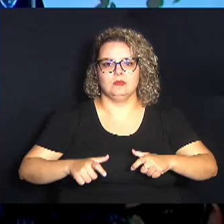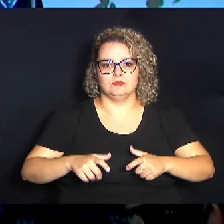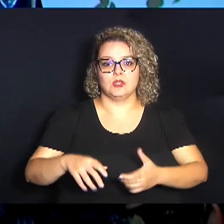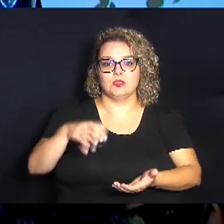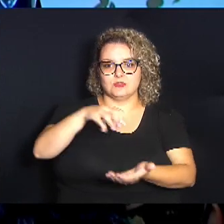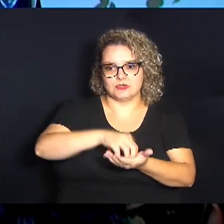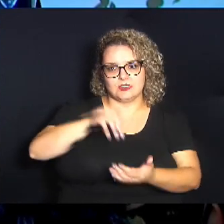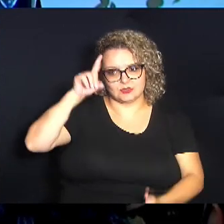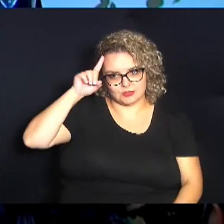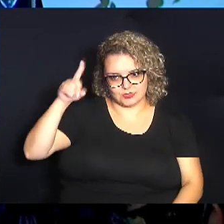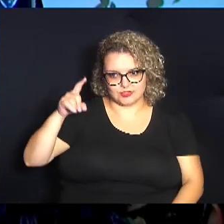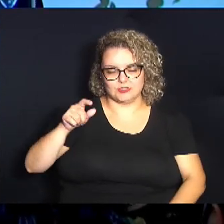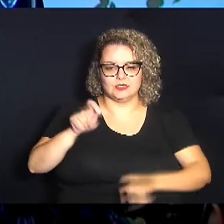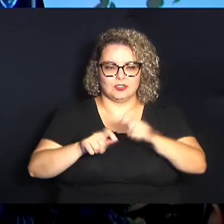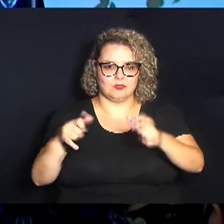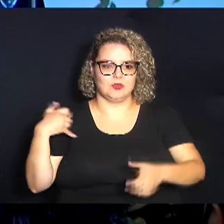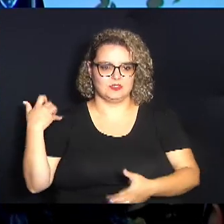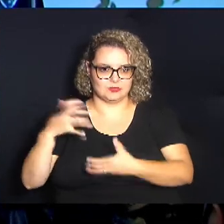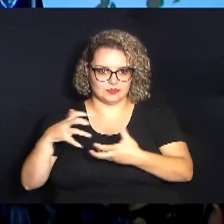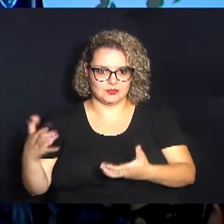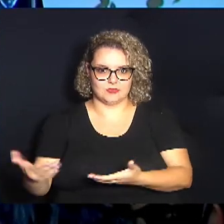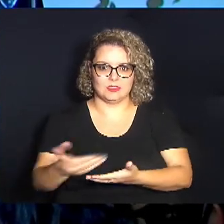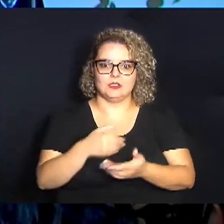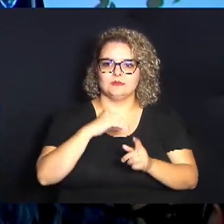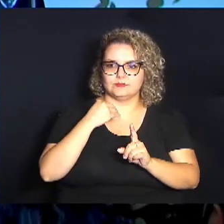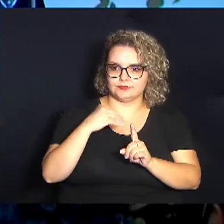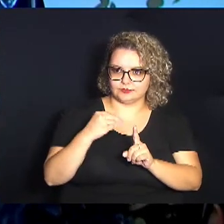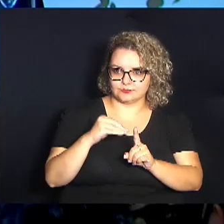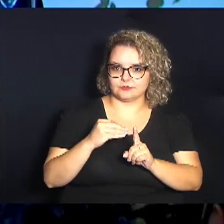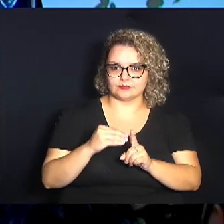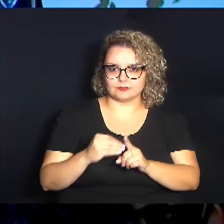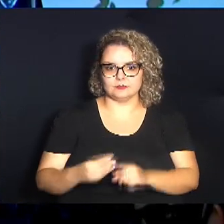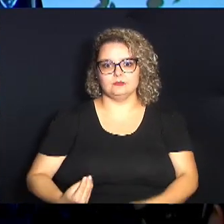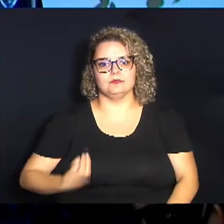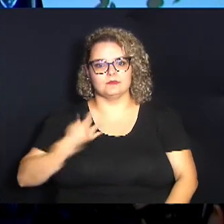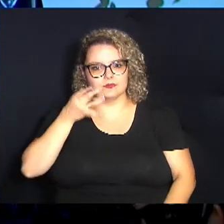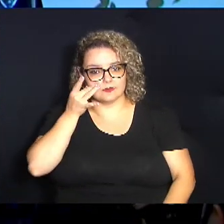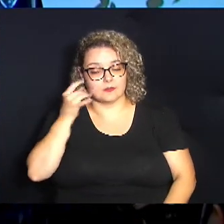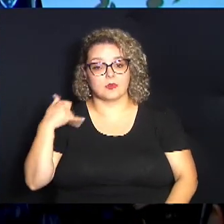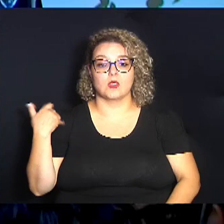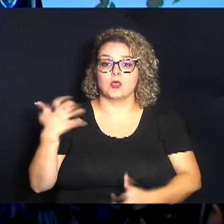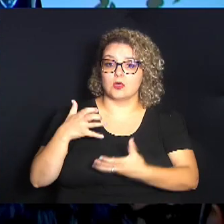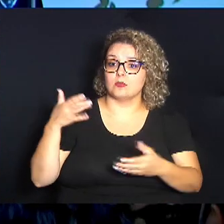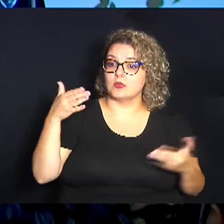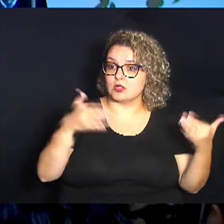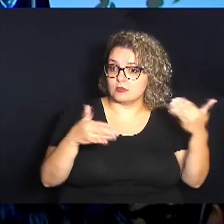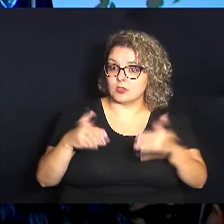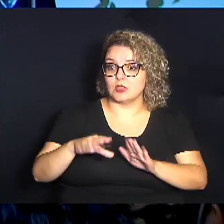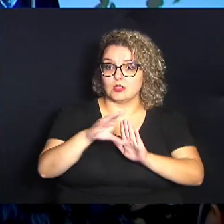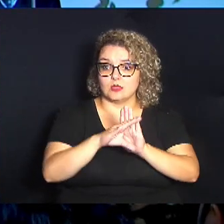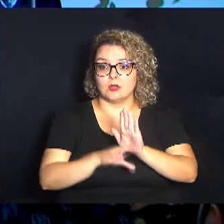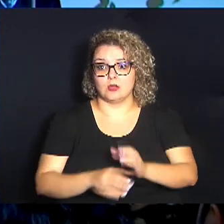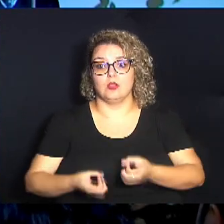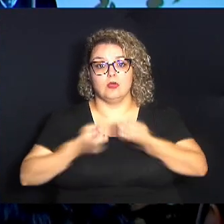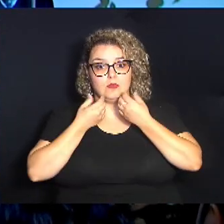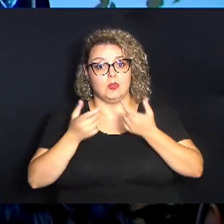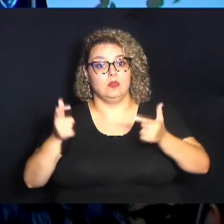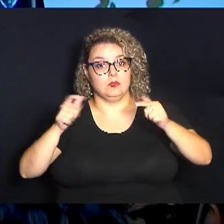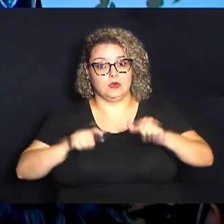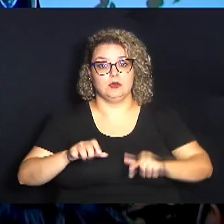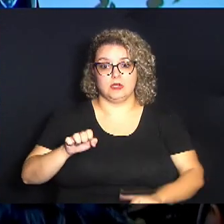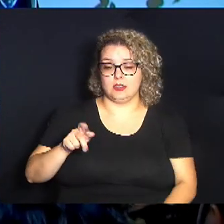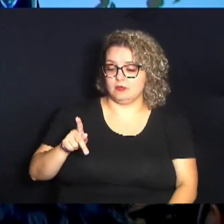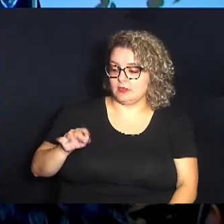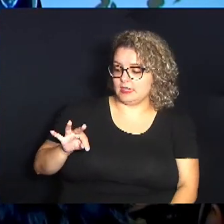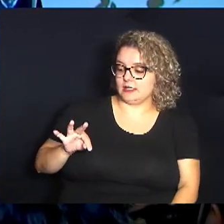Idosa de Campinas, acolhem idosos vulneráveis, sob a presença de idosos que participam do programa Bom Prato, da EPTV